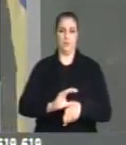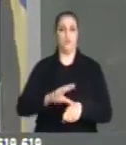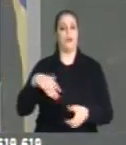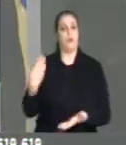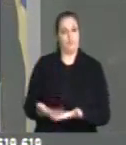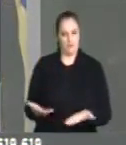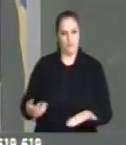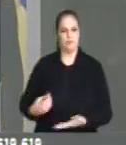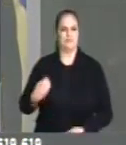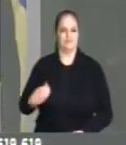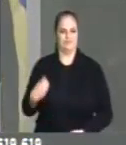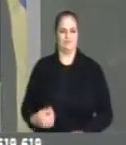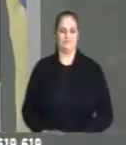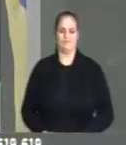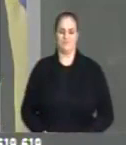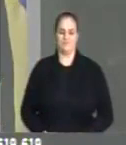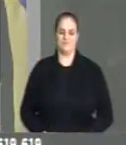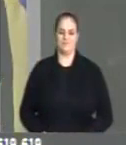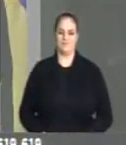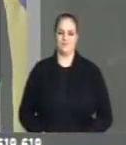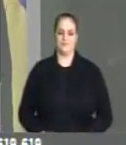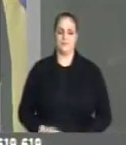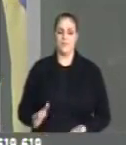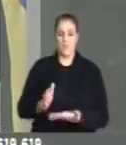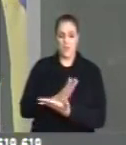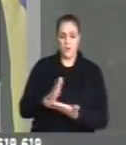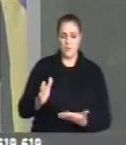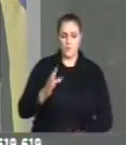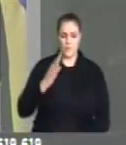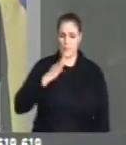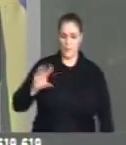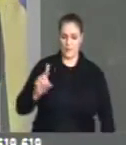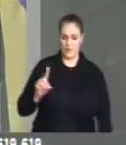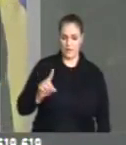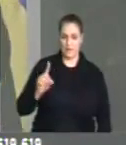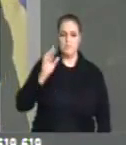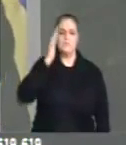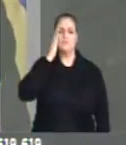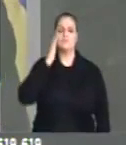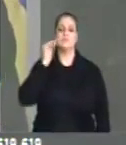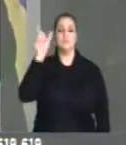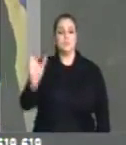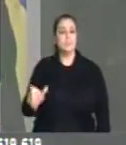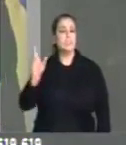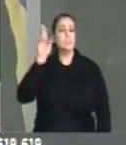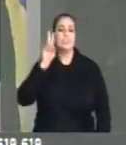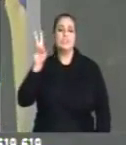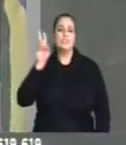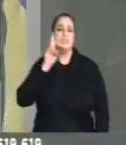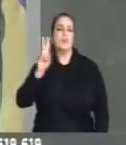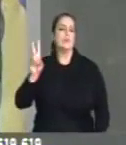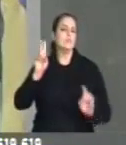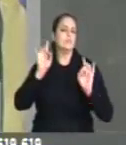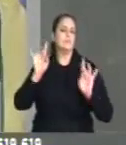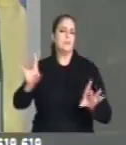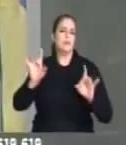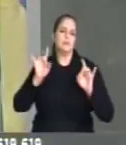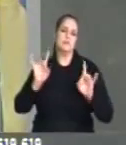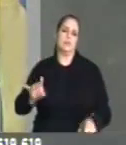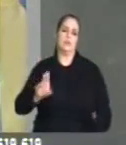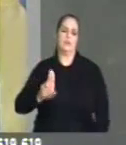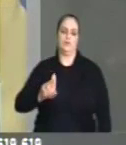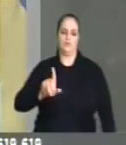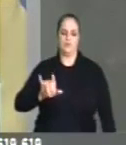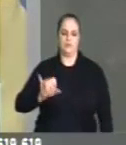rege. Para alguns brasileiros que ainda não o conhecem, sua rica trajetória, Ulisses marcou